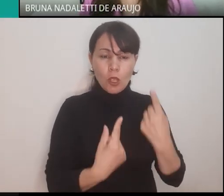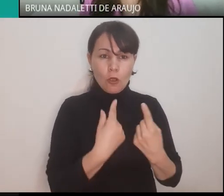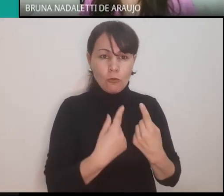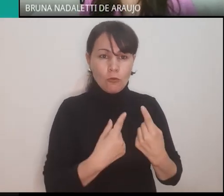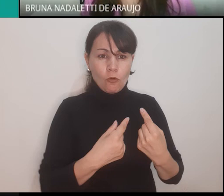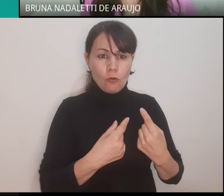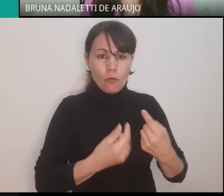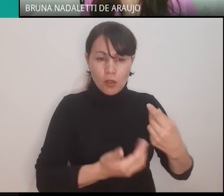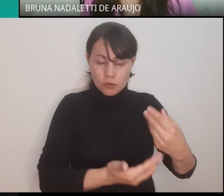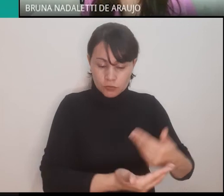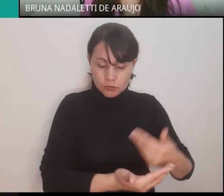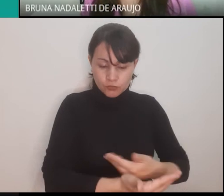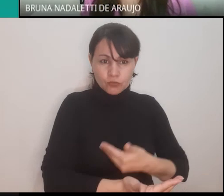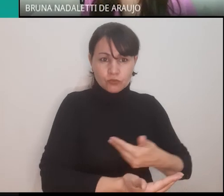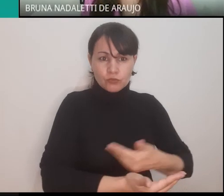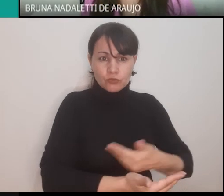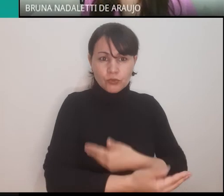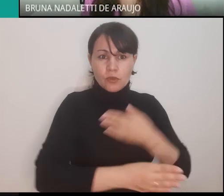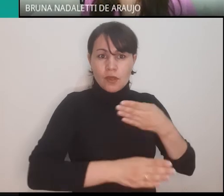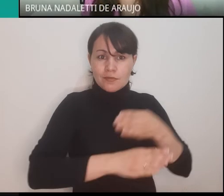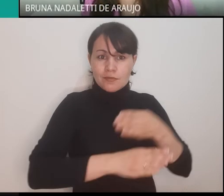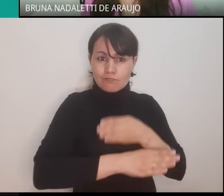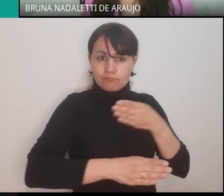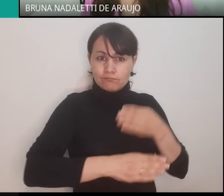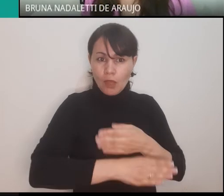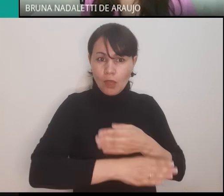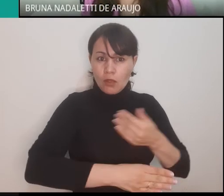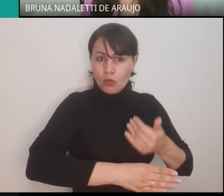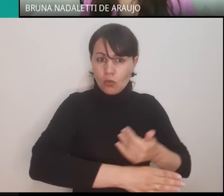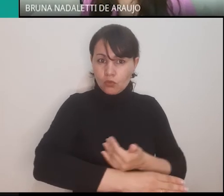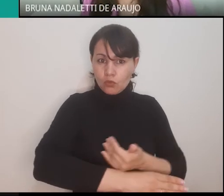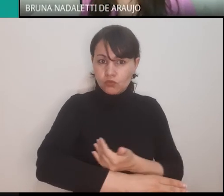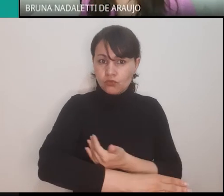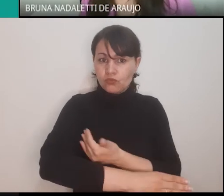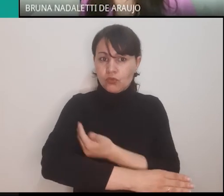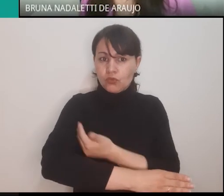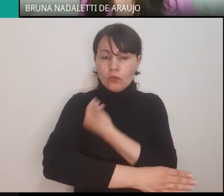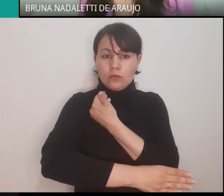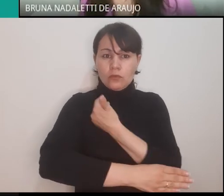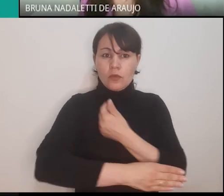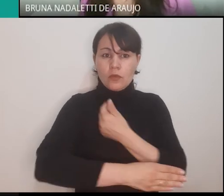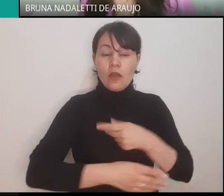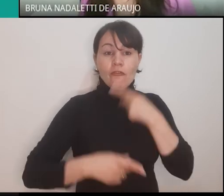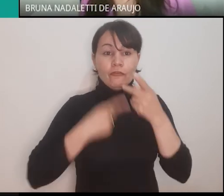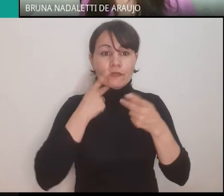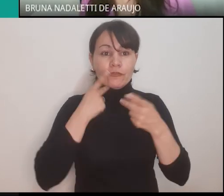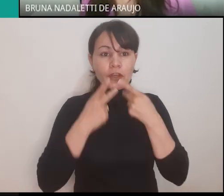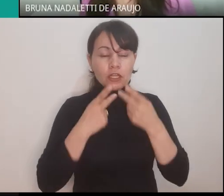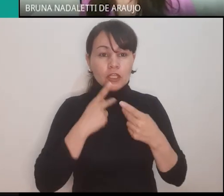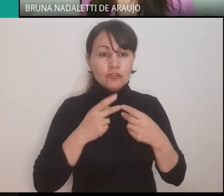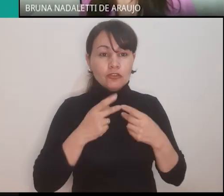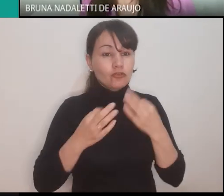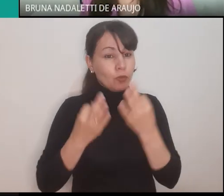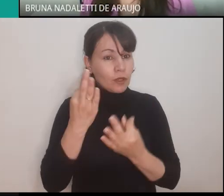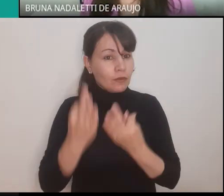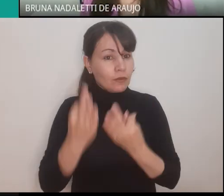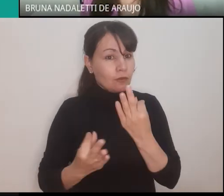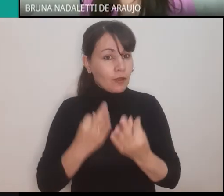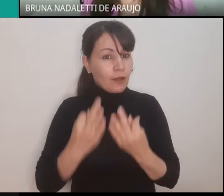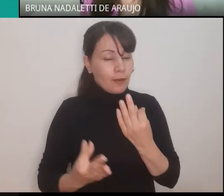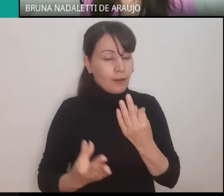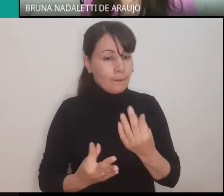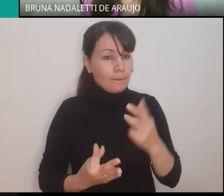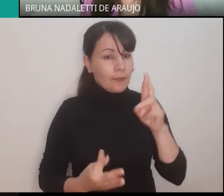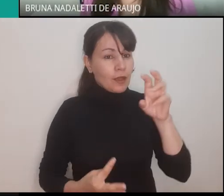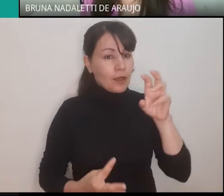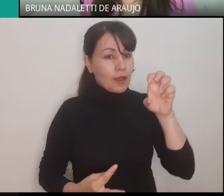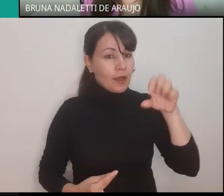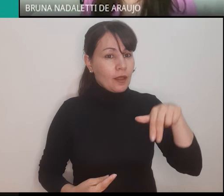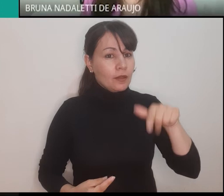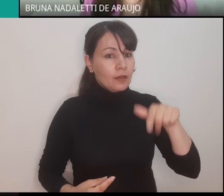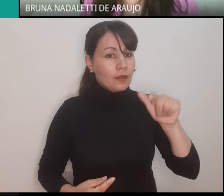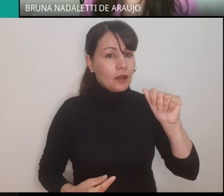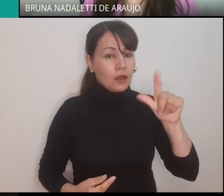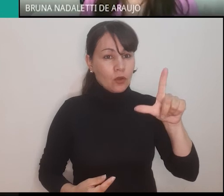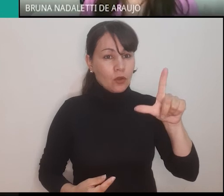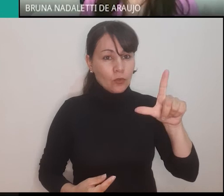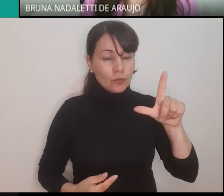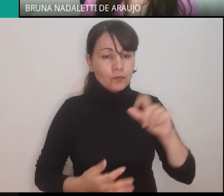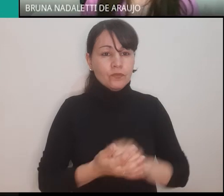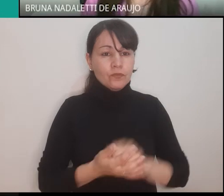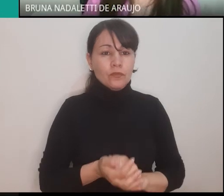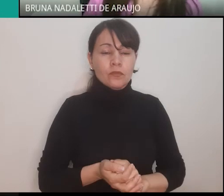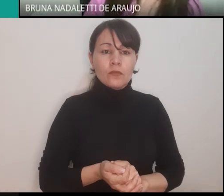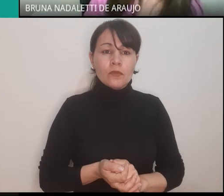de acesso, né? Visto que estamos falando de uma terapia renal substitutiva